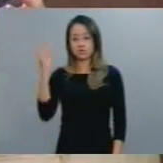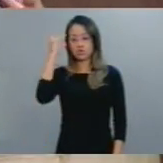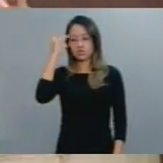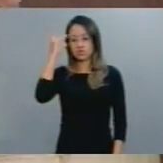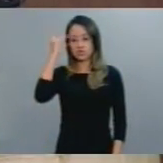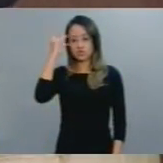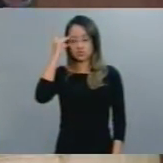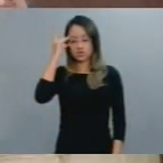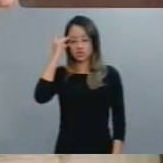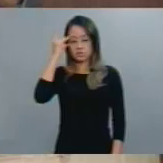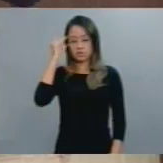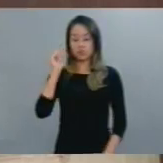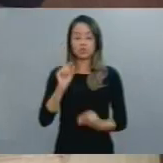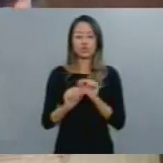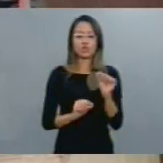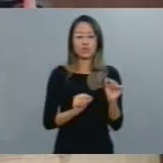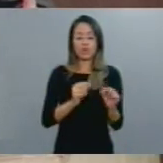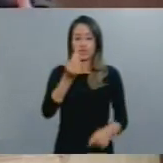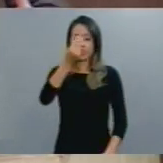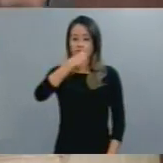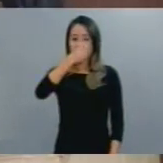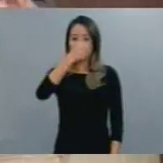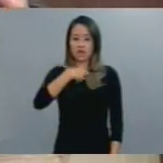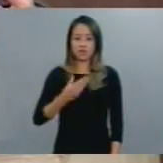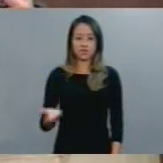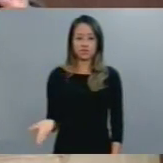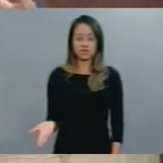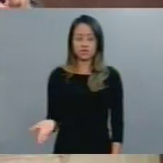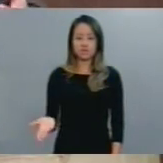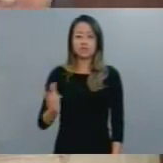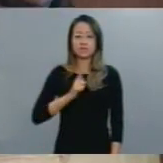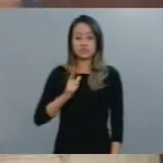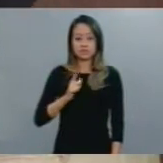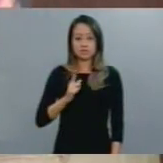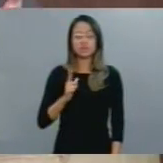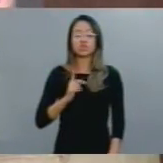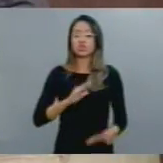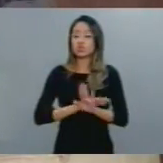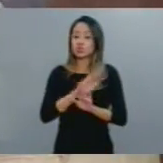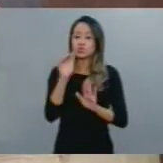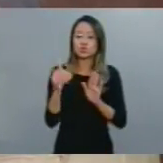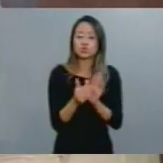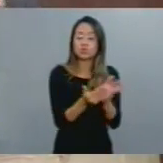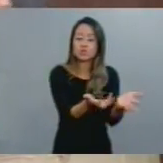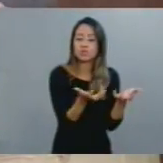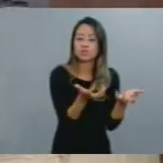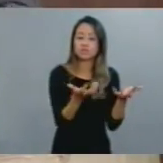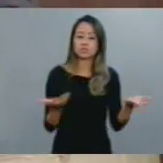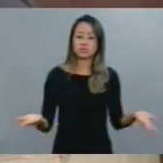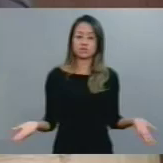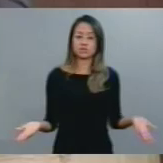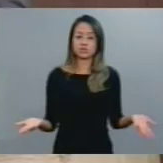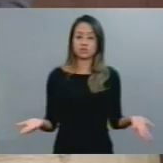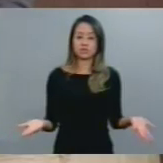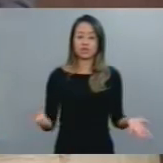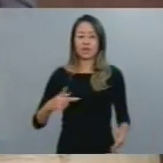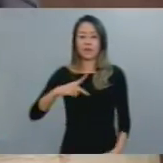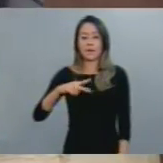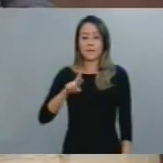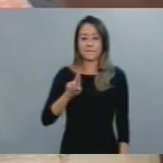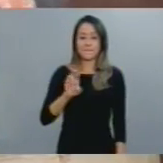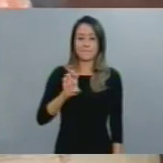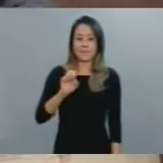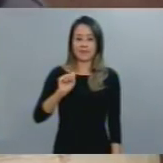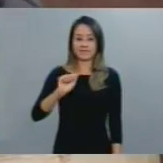hoje completamente fragilizado e pusilânime, que entrega ao mercado tudo que o mercado quis. Fez a entrega do